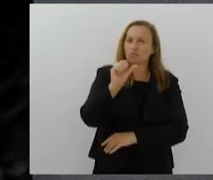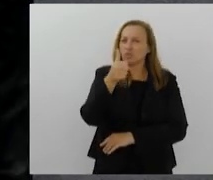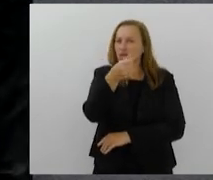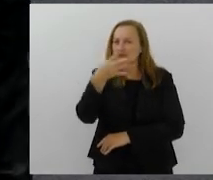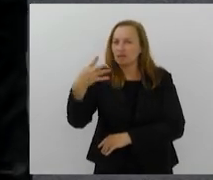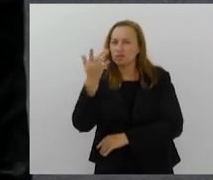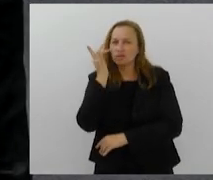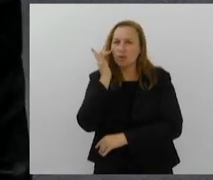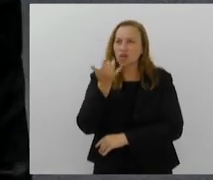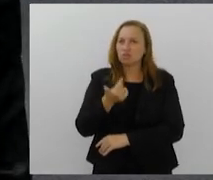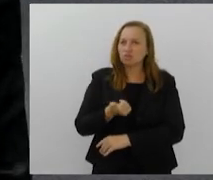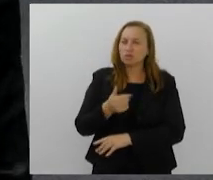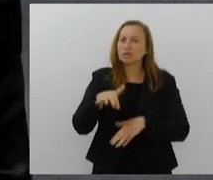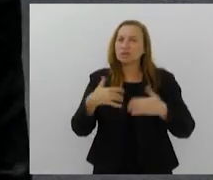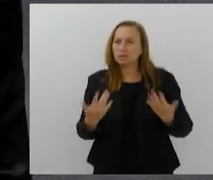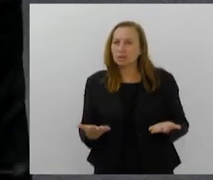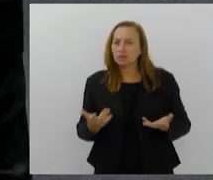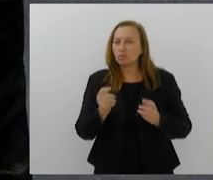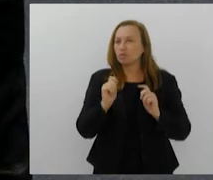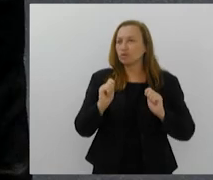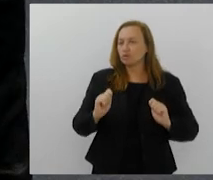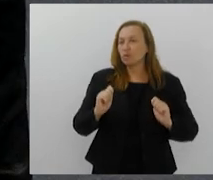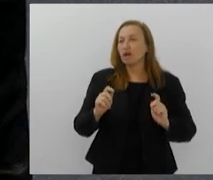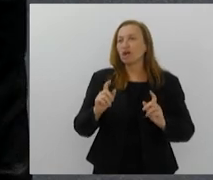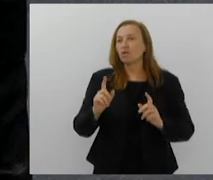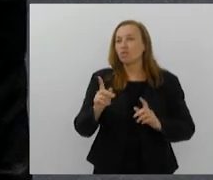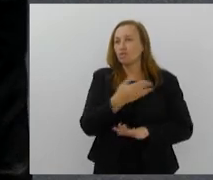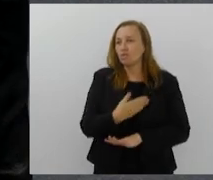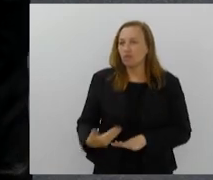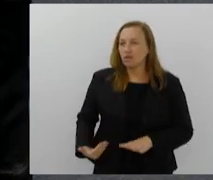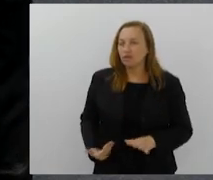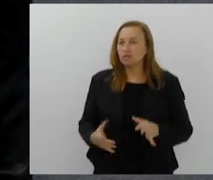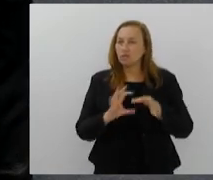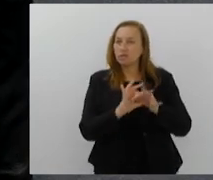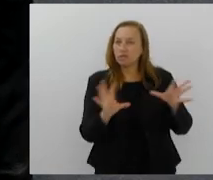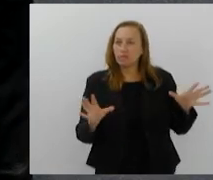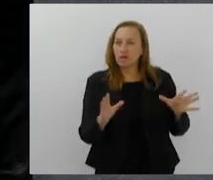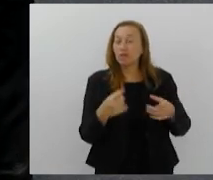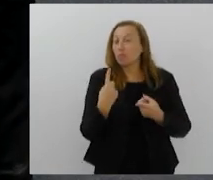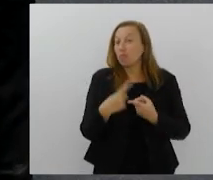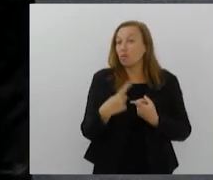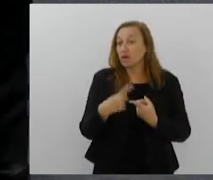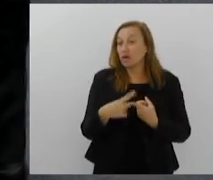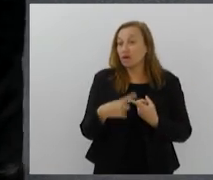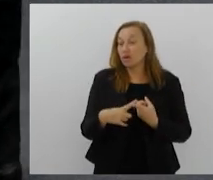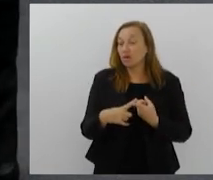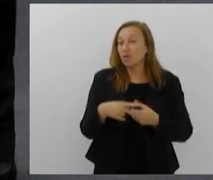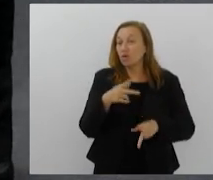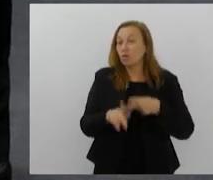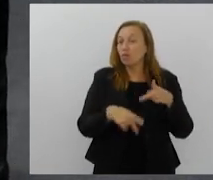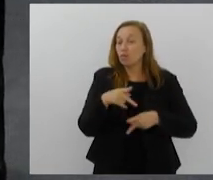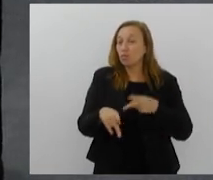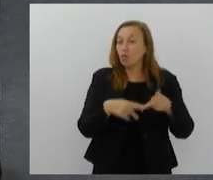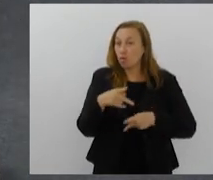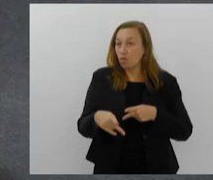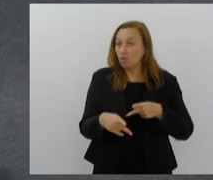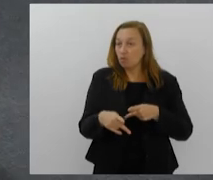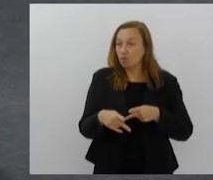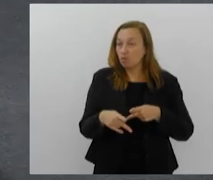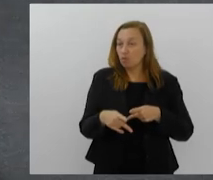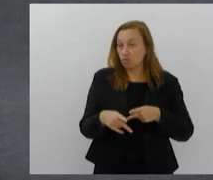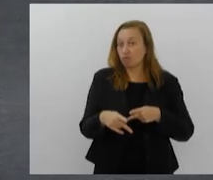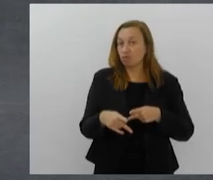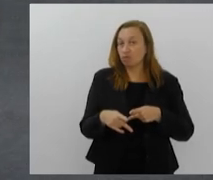2014. Portanto, espero que o governador sancione, até porque o povo vai lucrar e ele próprio,